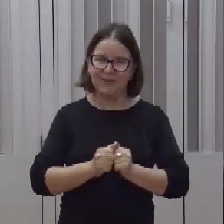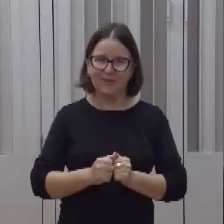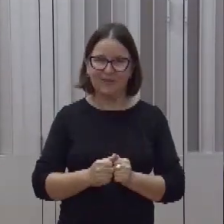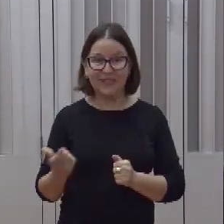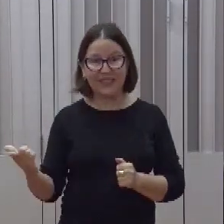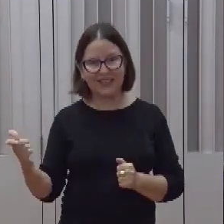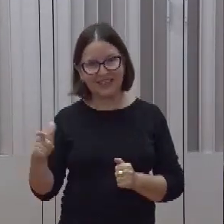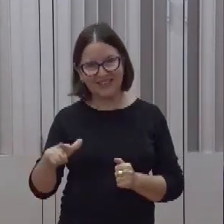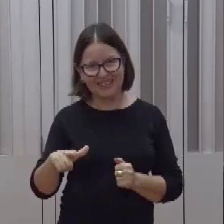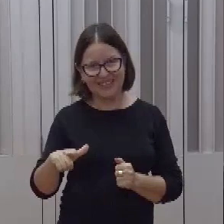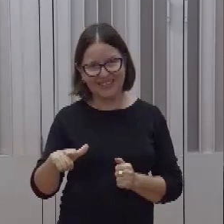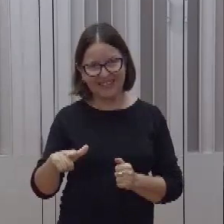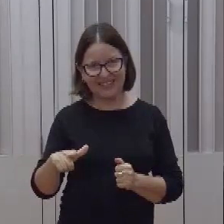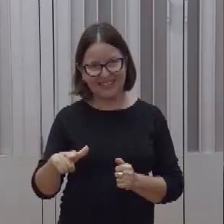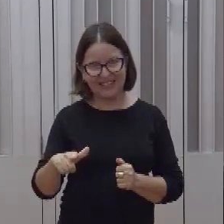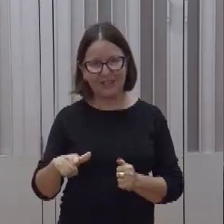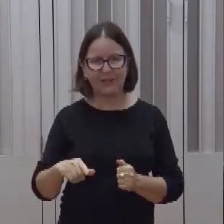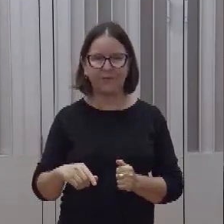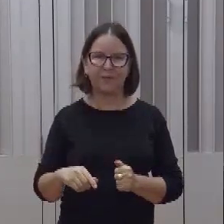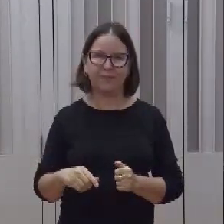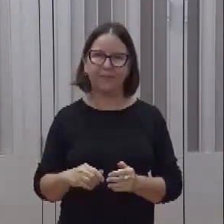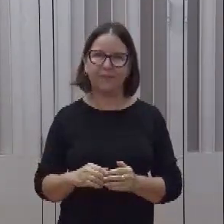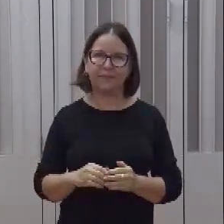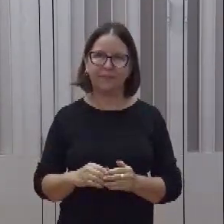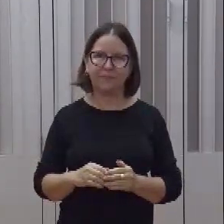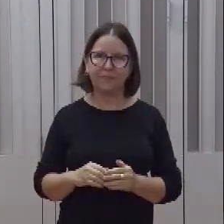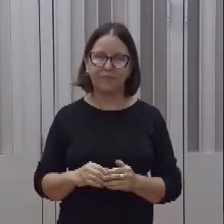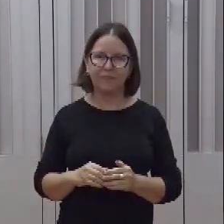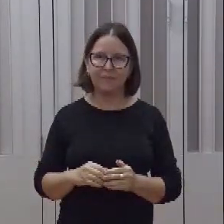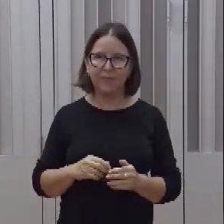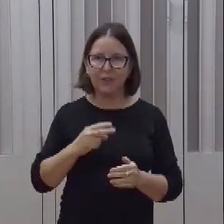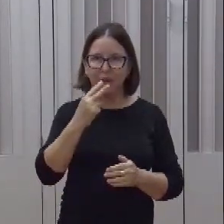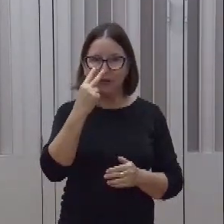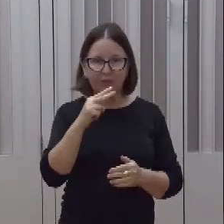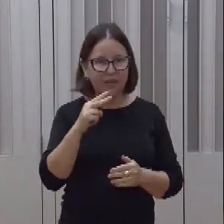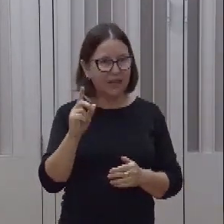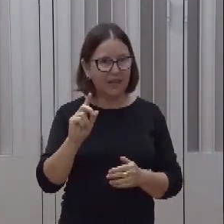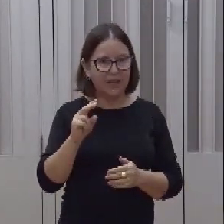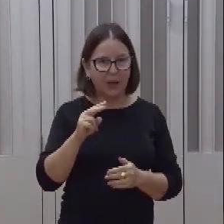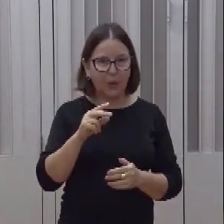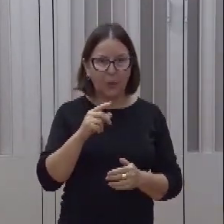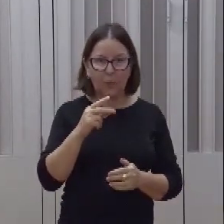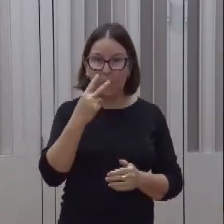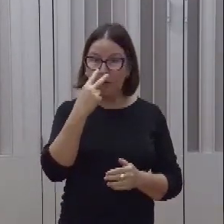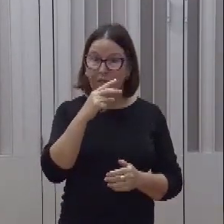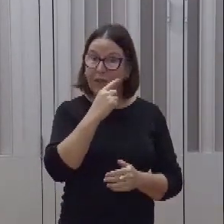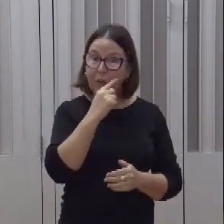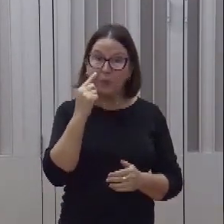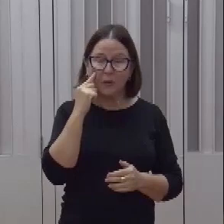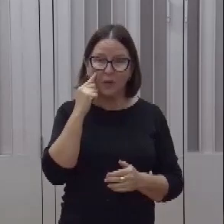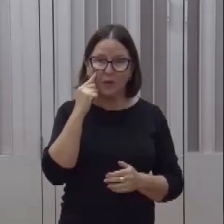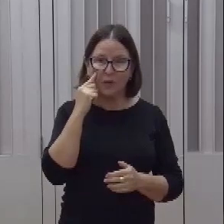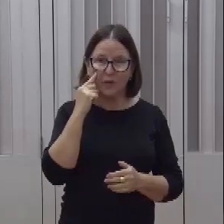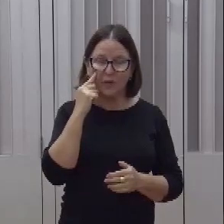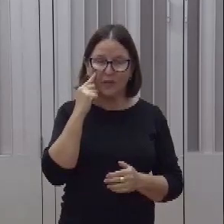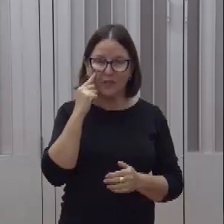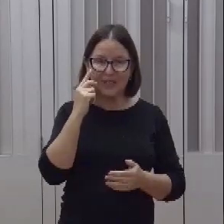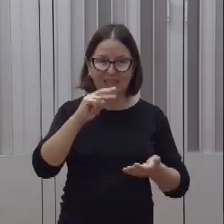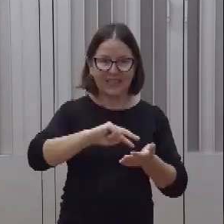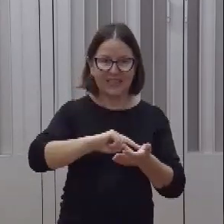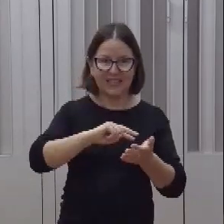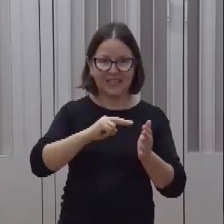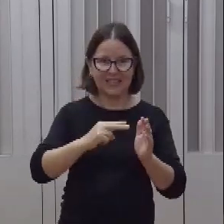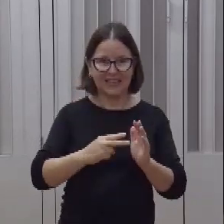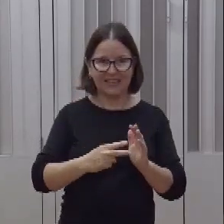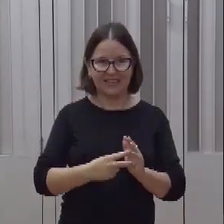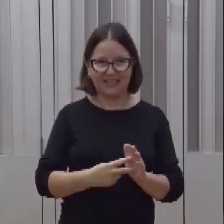Vinde, e o vede aqui não é ver assim, com os olhos. É o sentido